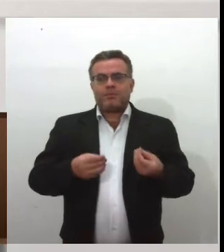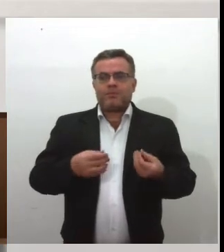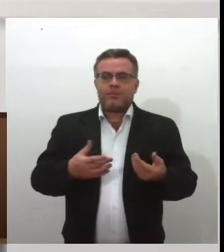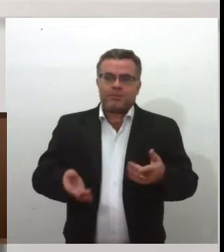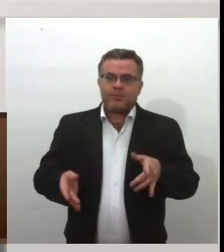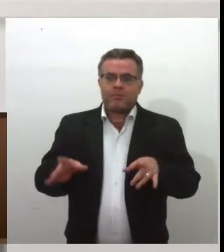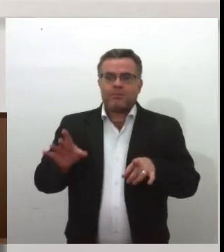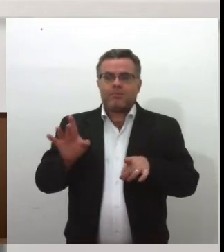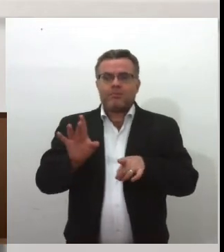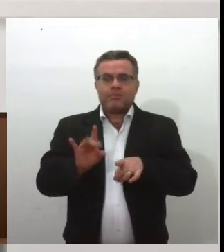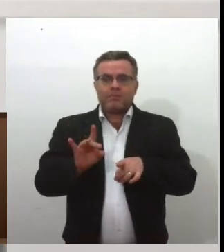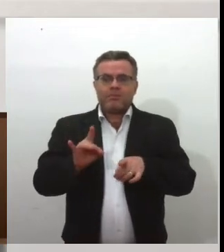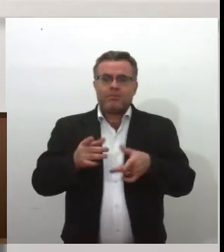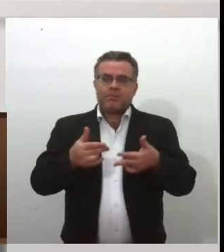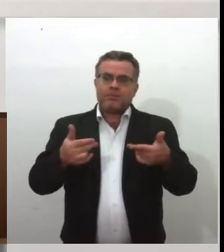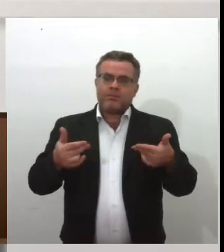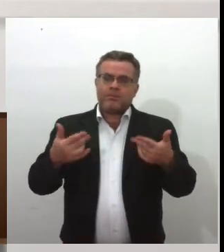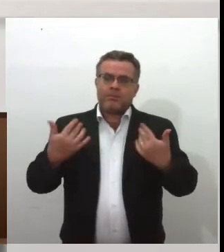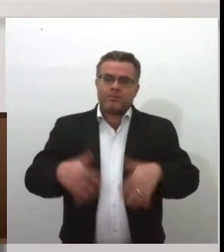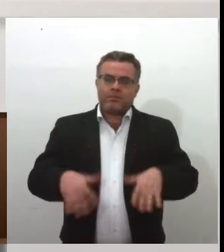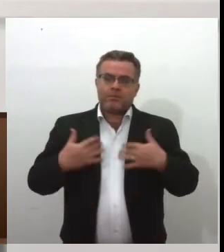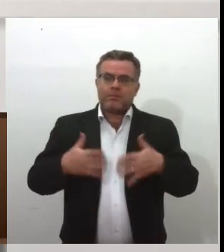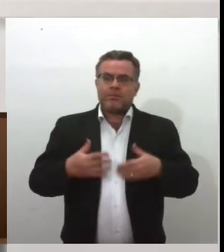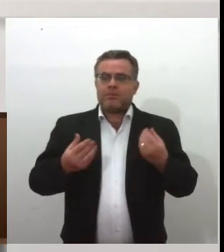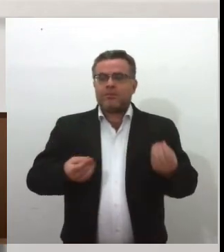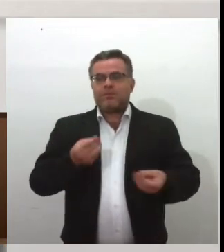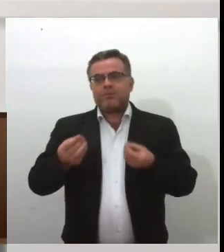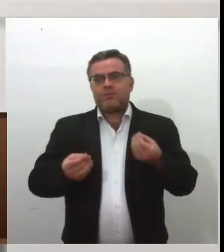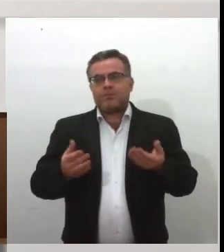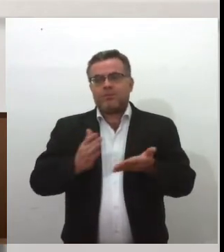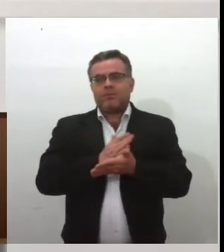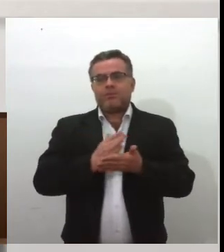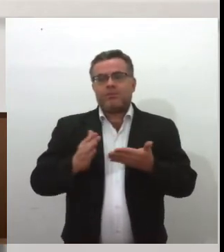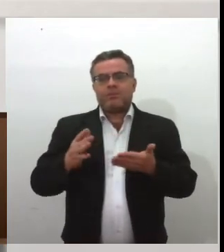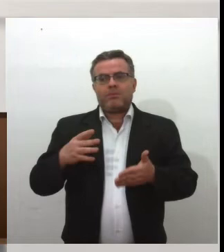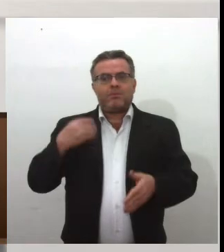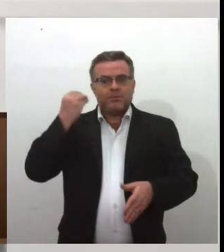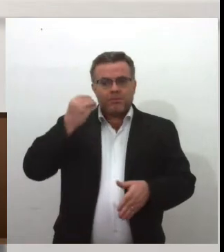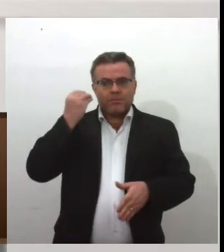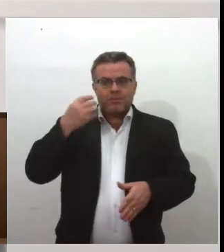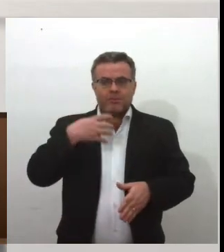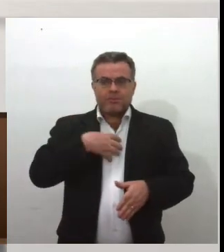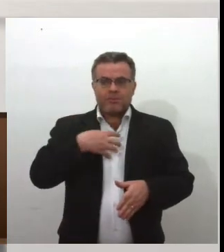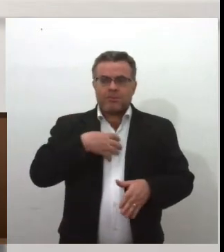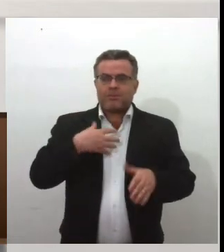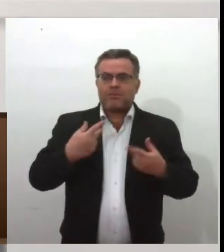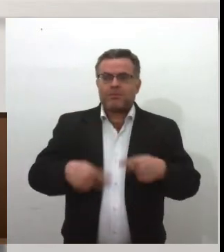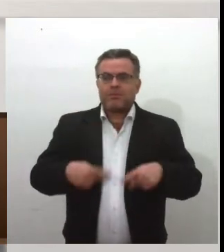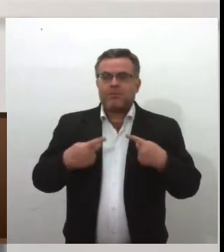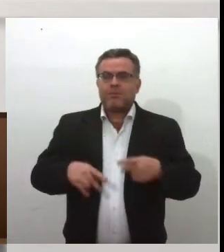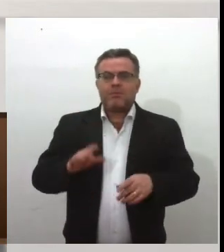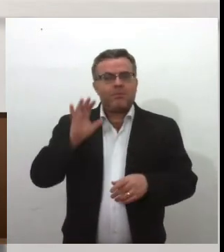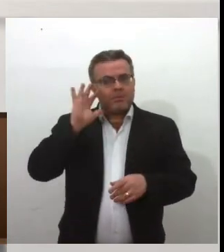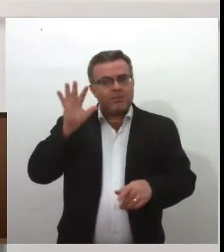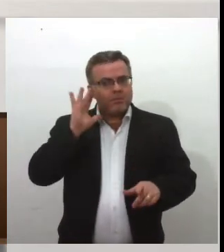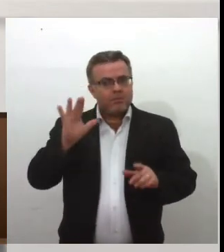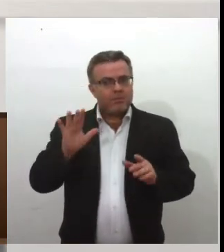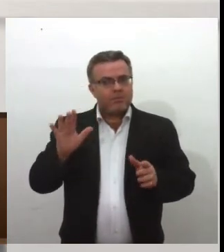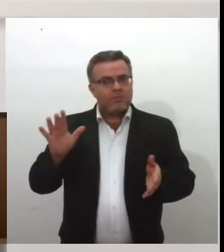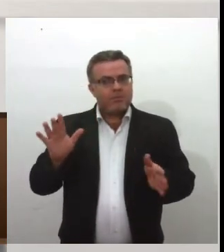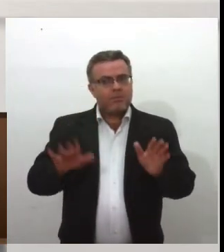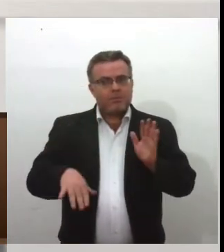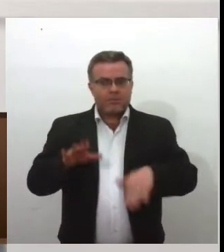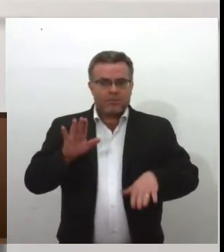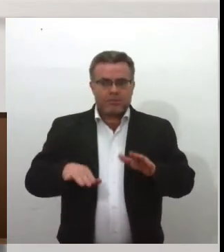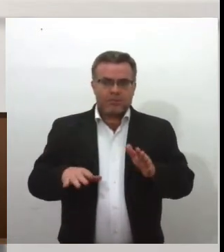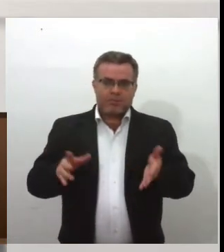né, com o esperma, onde tem alguma experiência geralmente onírica, do sono, do sonho, ou